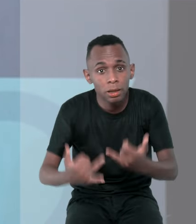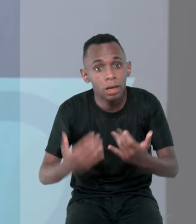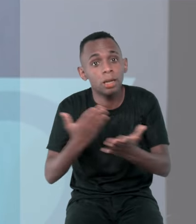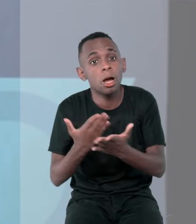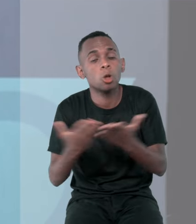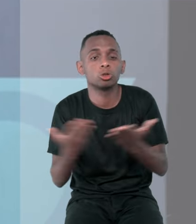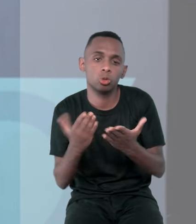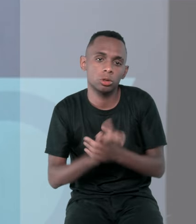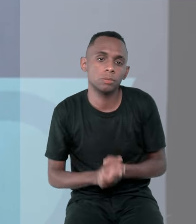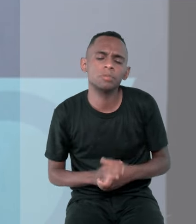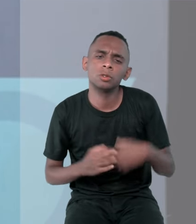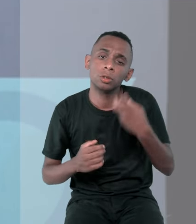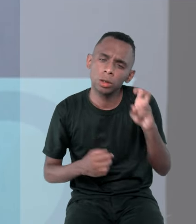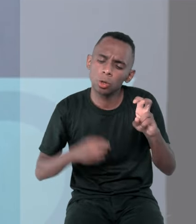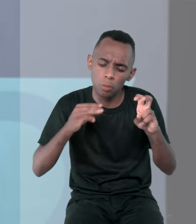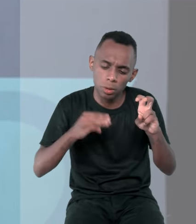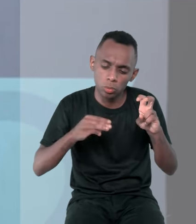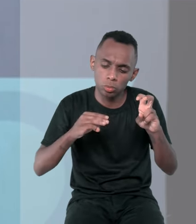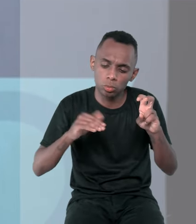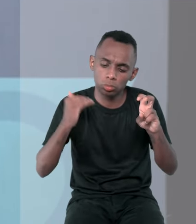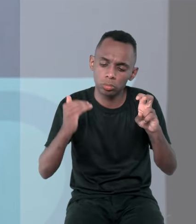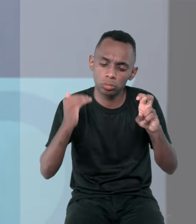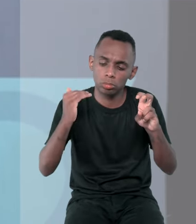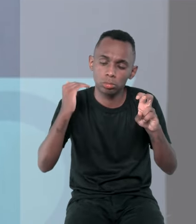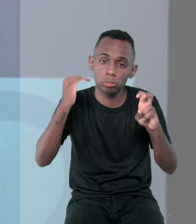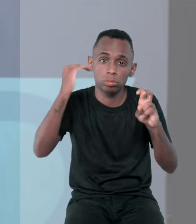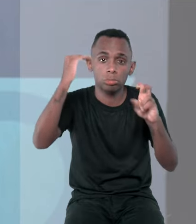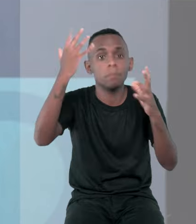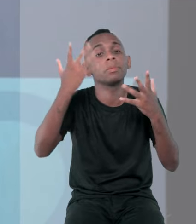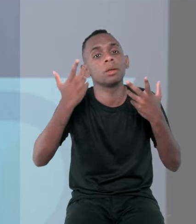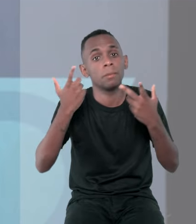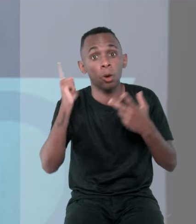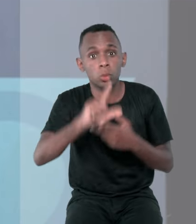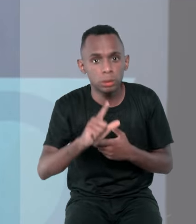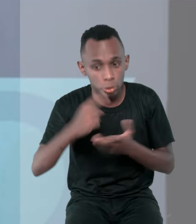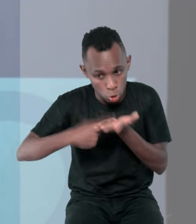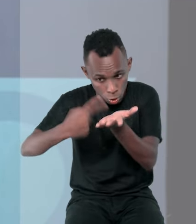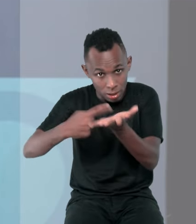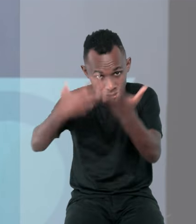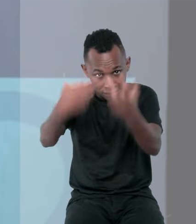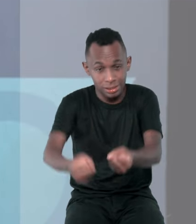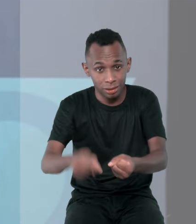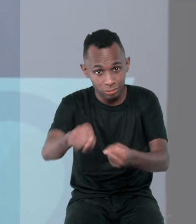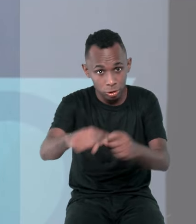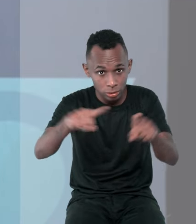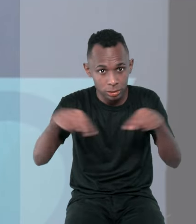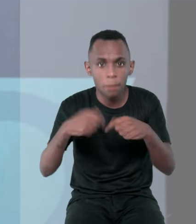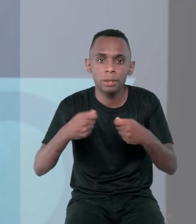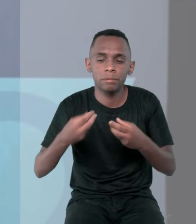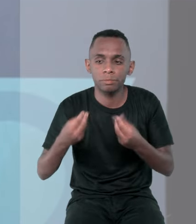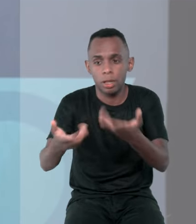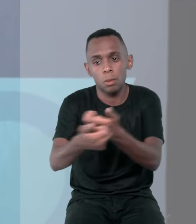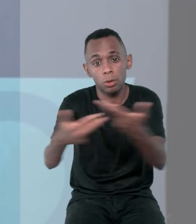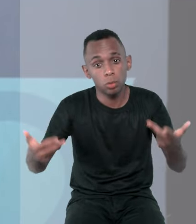hoje. E esse tempo foi aumentando, só que para conseguir convencê-los, eu tinha que dar alguma coisa em troca. E a